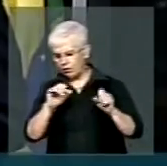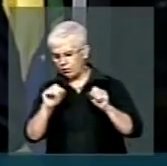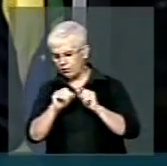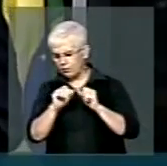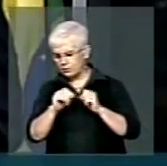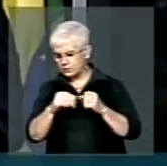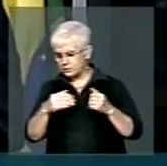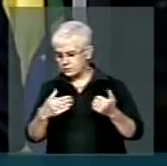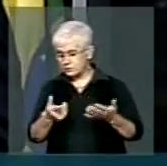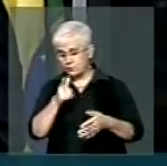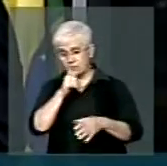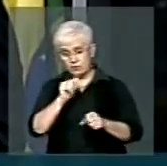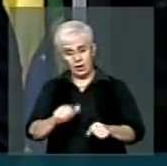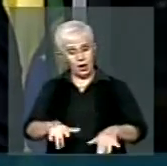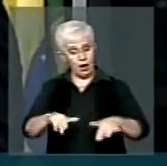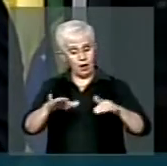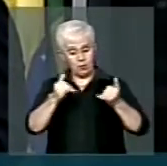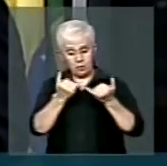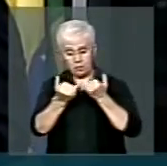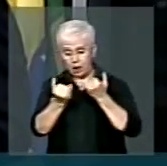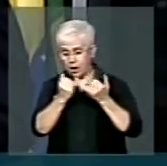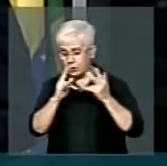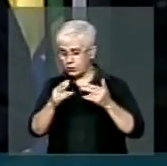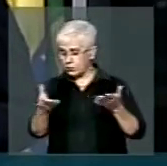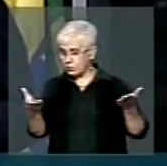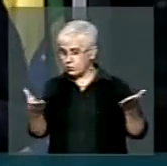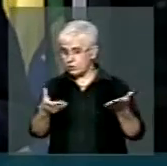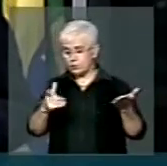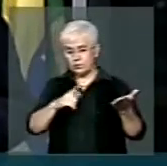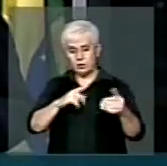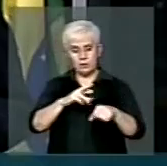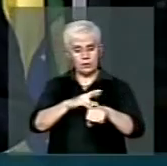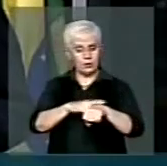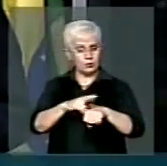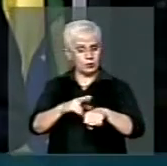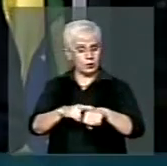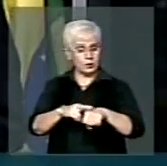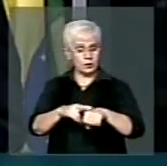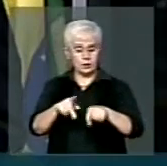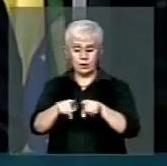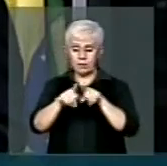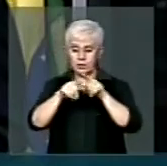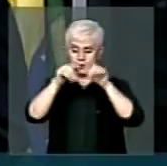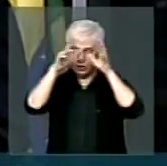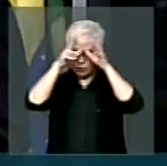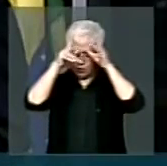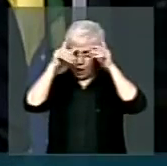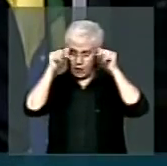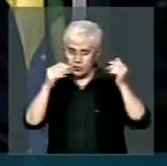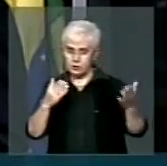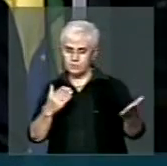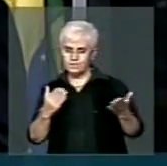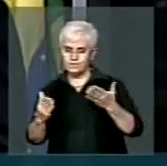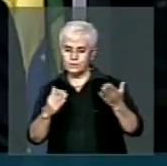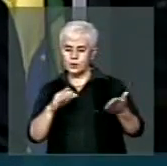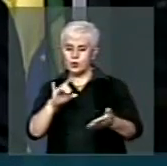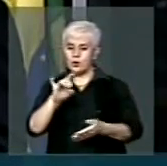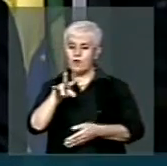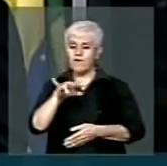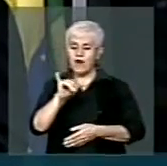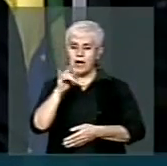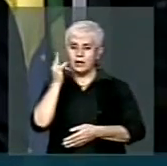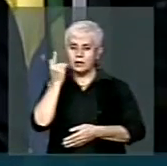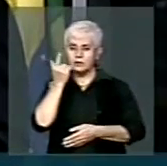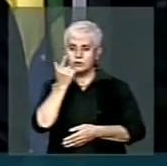que enchente semelhante a essa que aconteceu em Rondônia e no Acre só deverá acontecer daqui